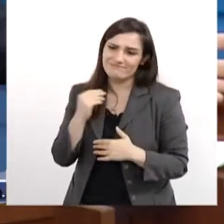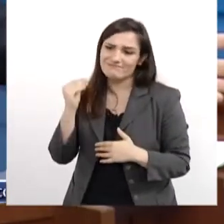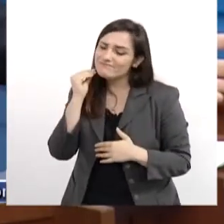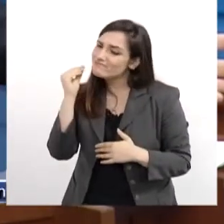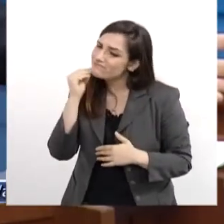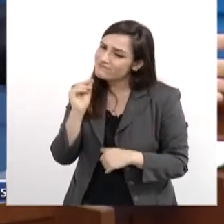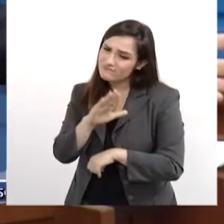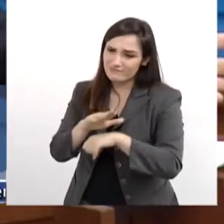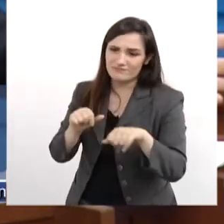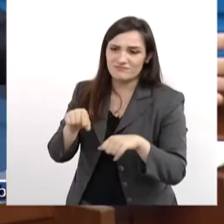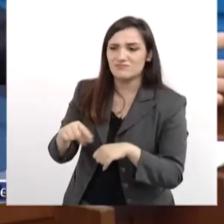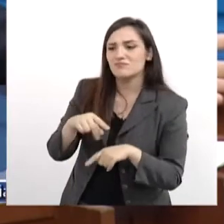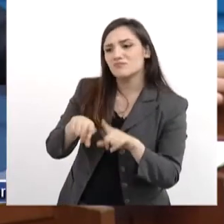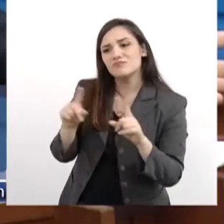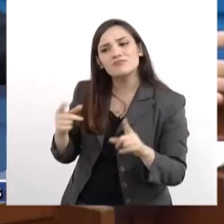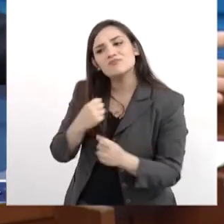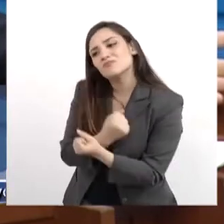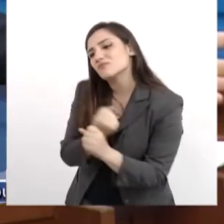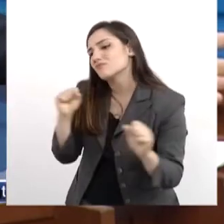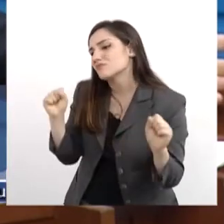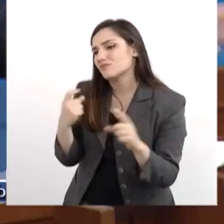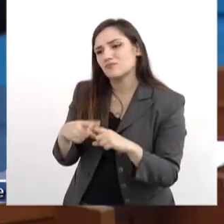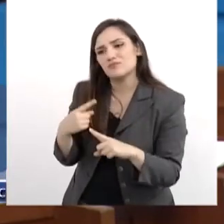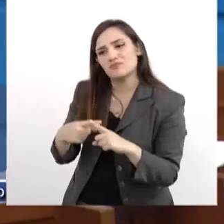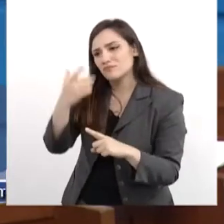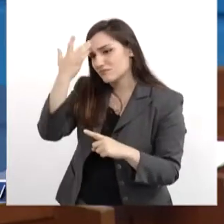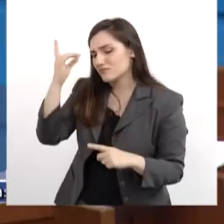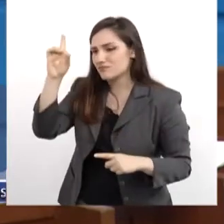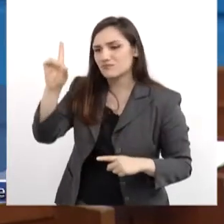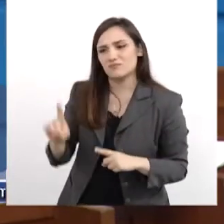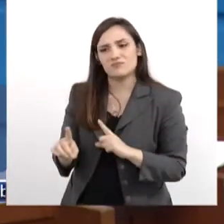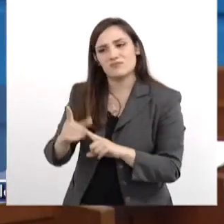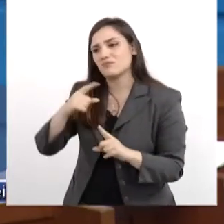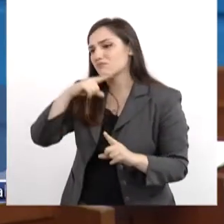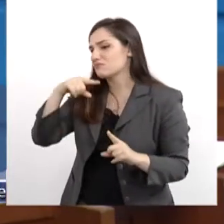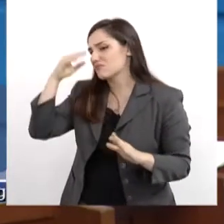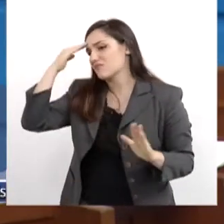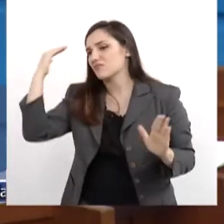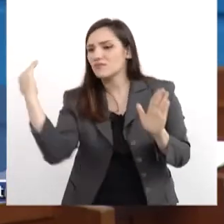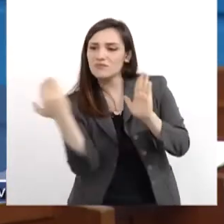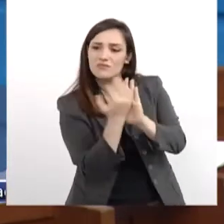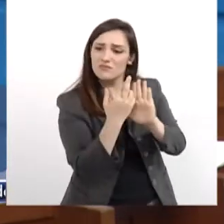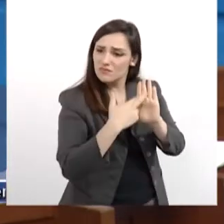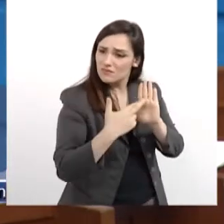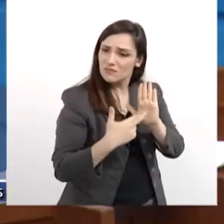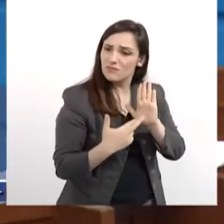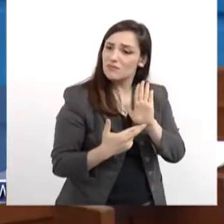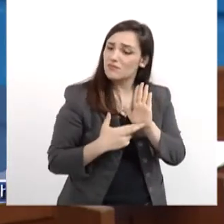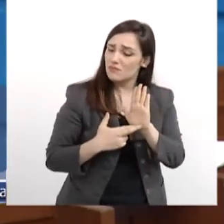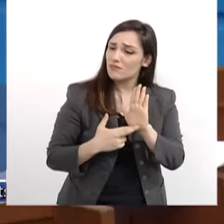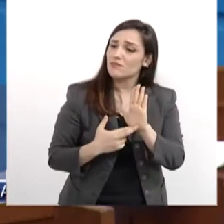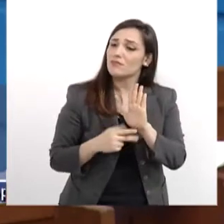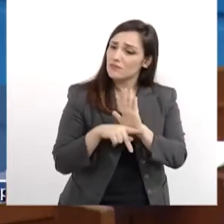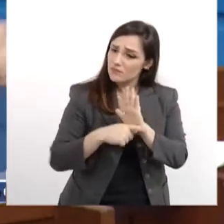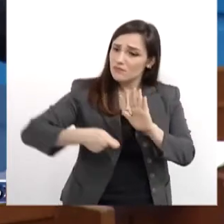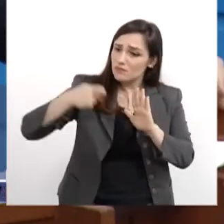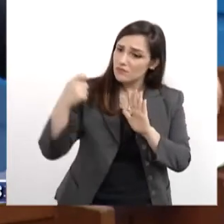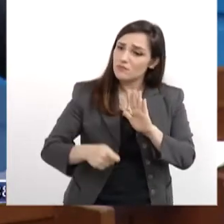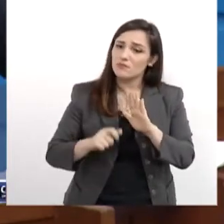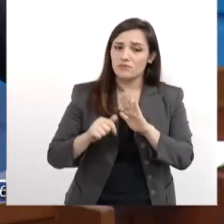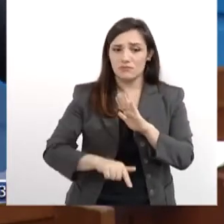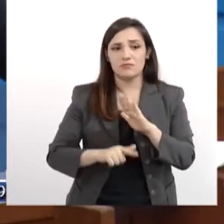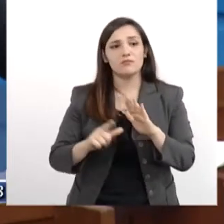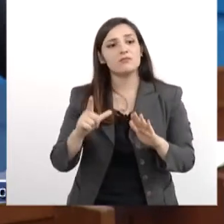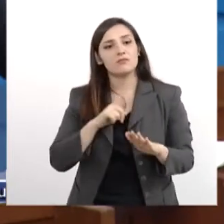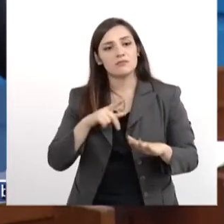tentamos contratar uma pessoa com deficiência, mas ela não foi capaz de realizar a atividade aqui